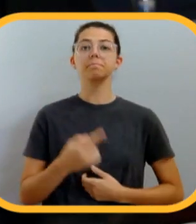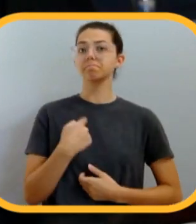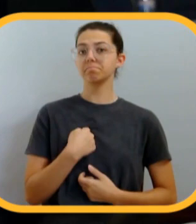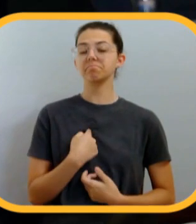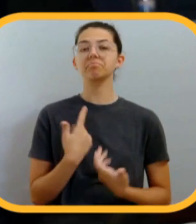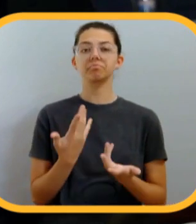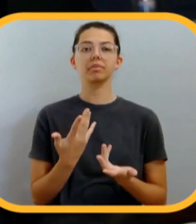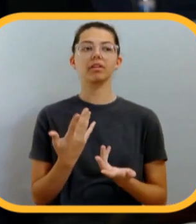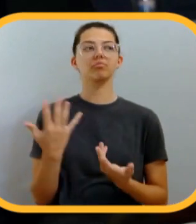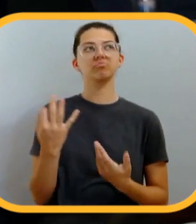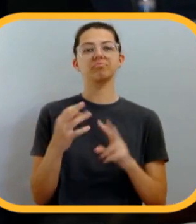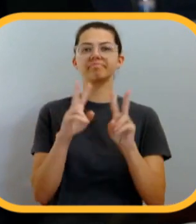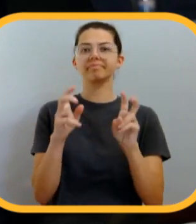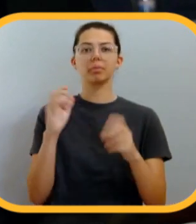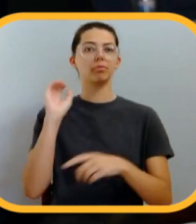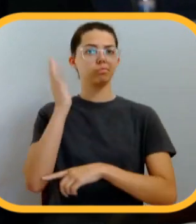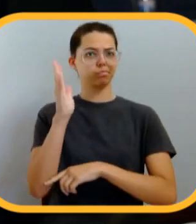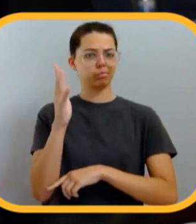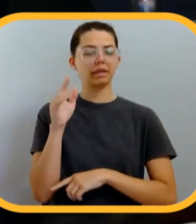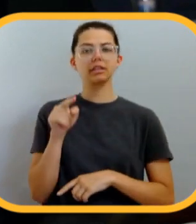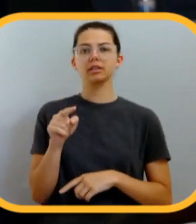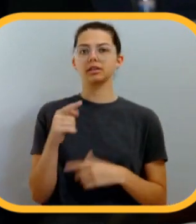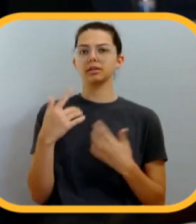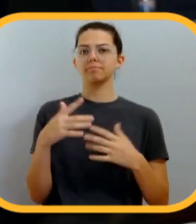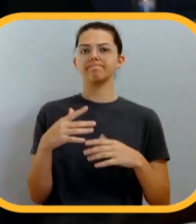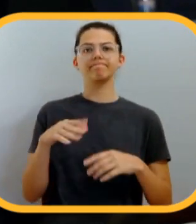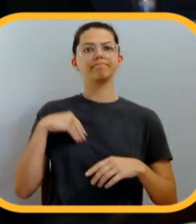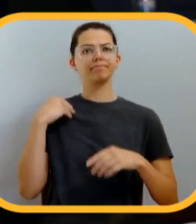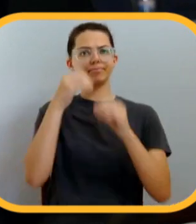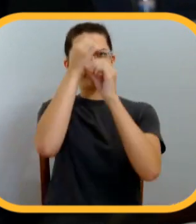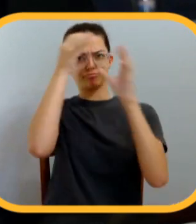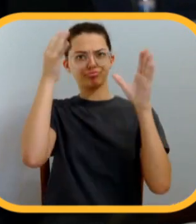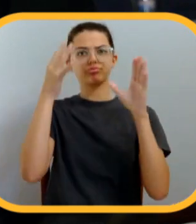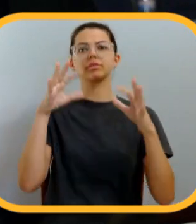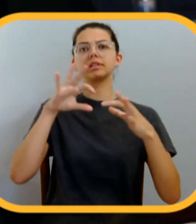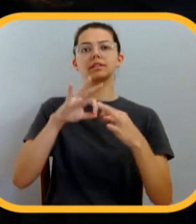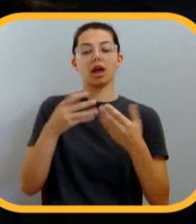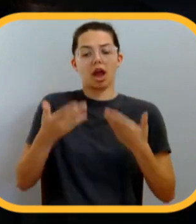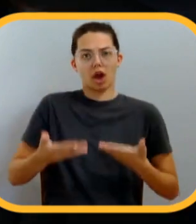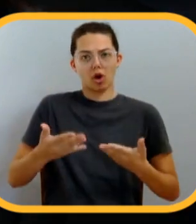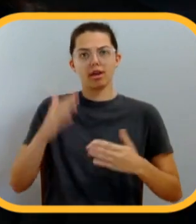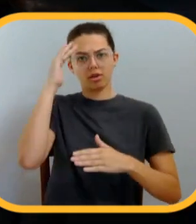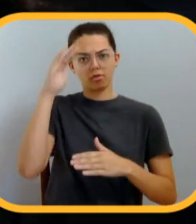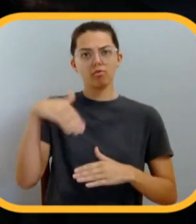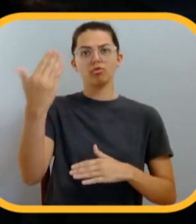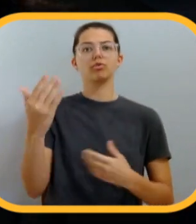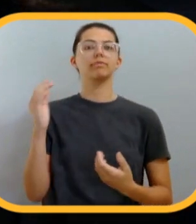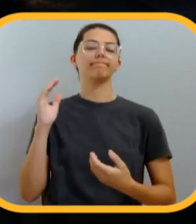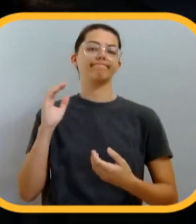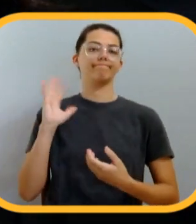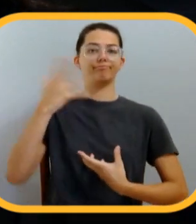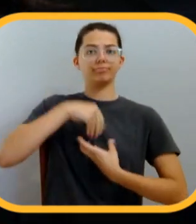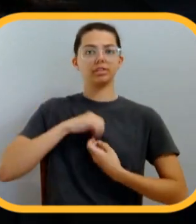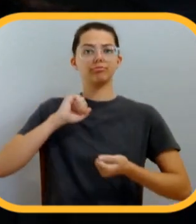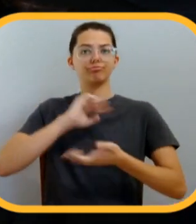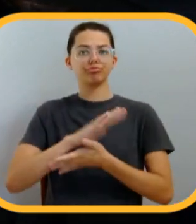Eu dizia que este congresso está preocupado com o presente e o futuro da literacia